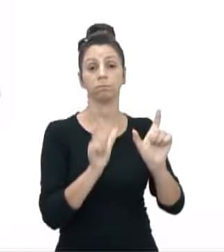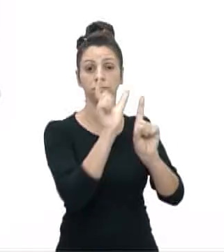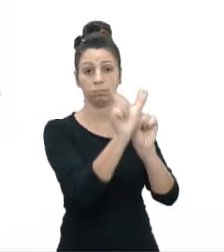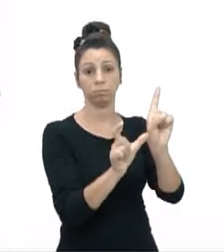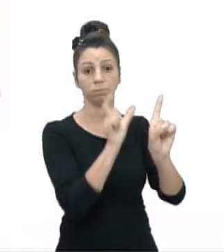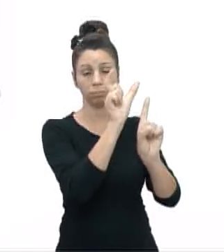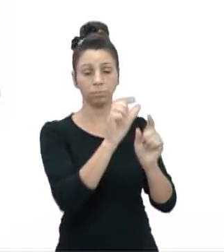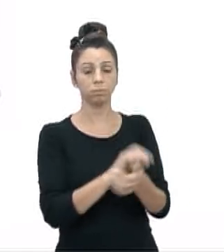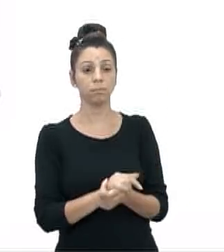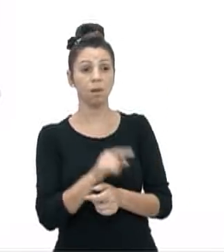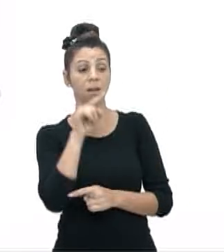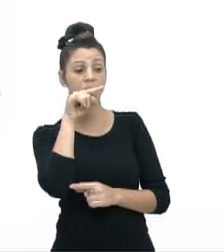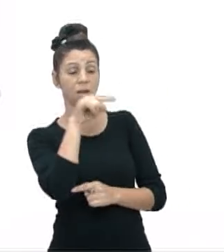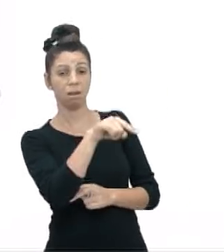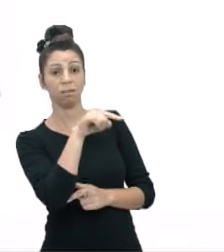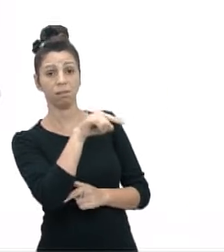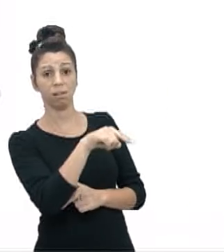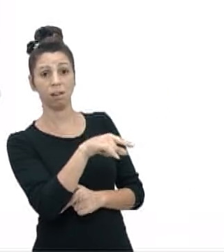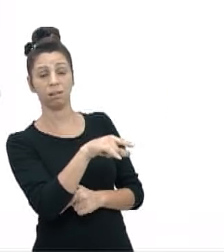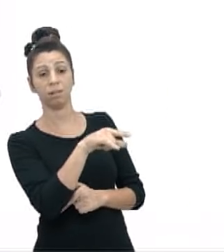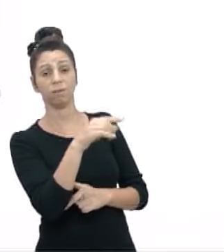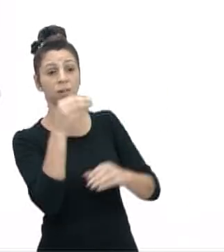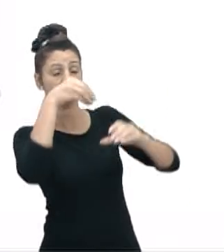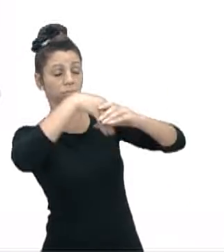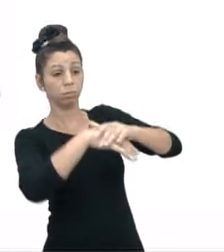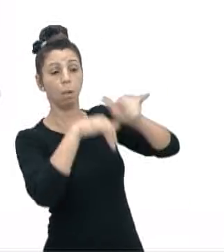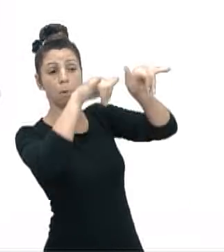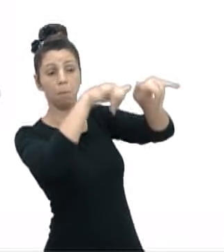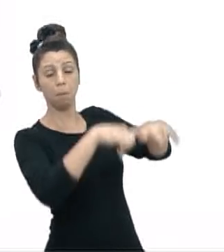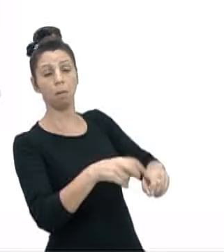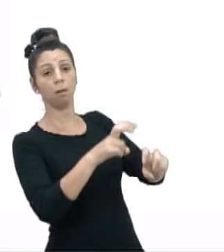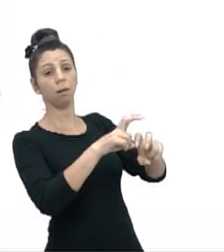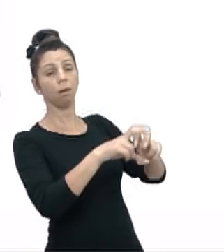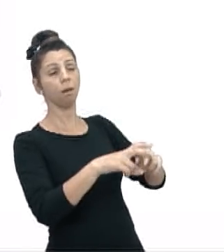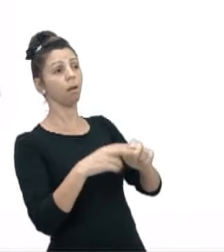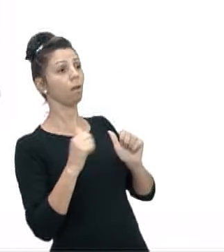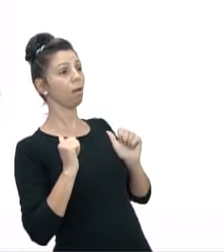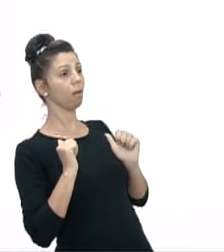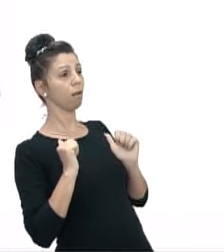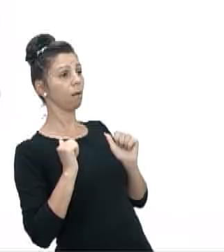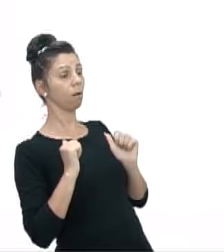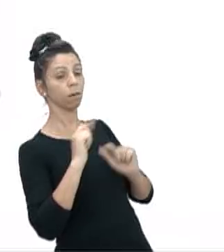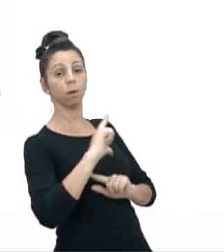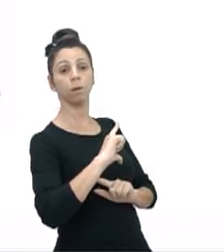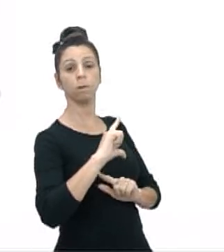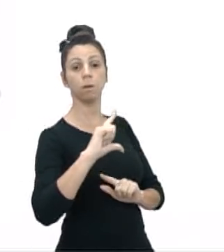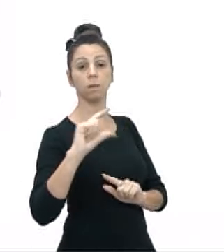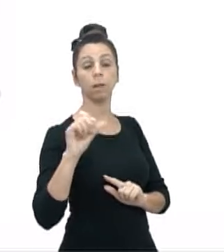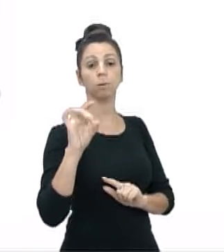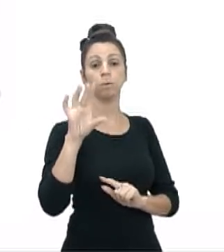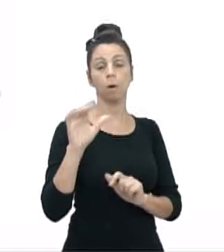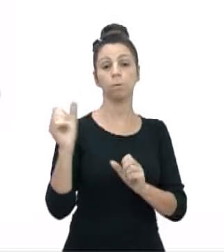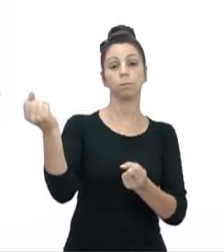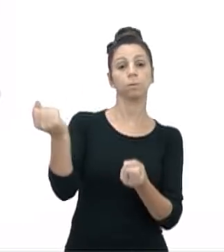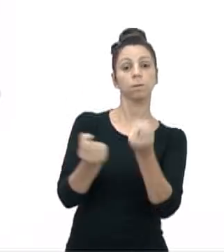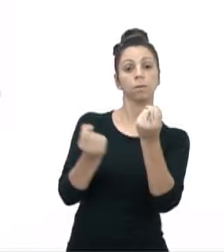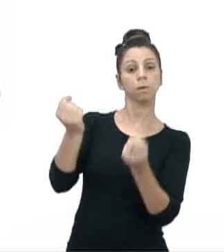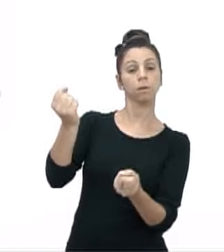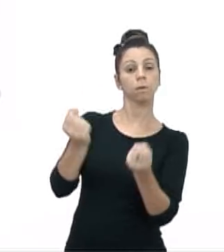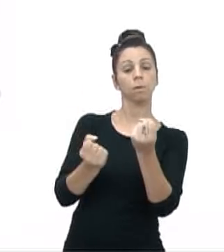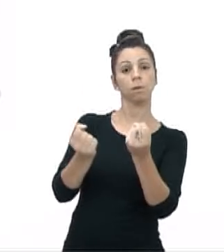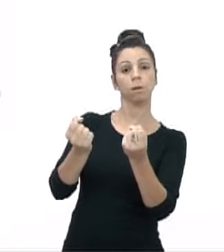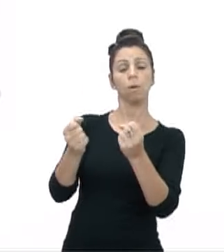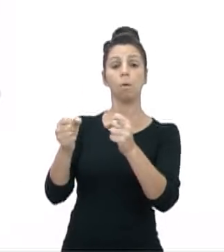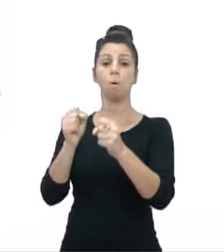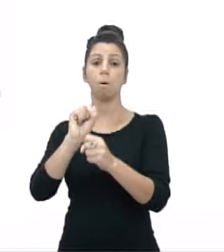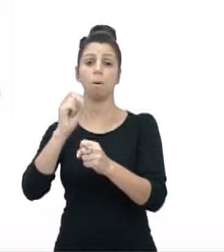assim: ele fica o dia todo na Batcaverna e quando sai de lá só sai de Batmóvel, de